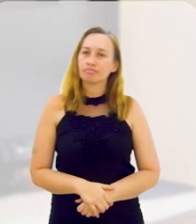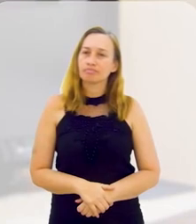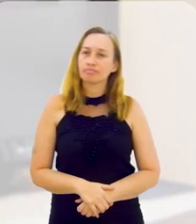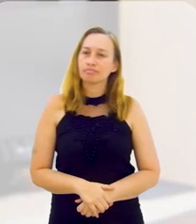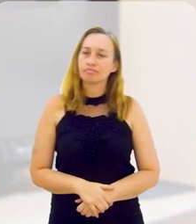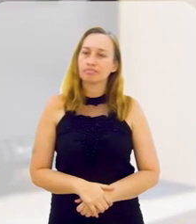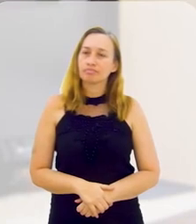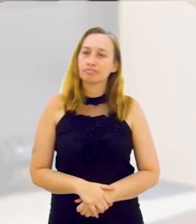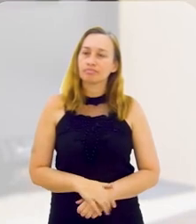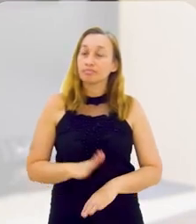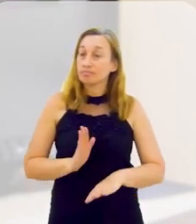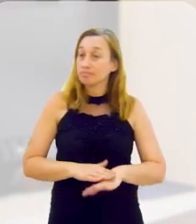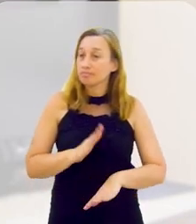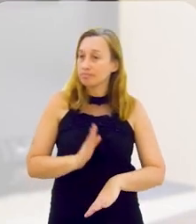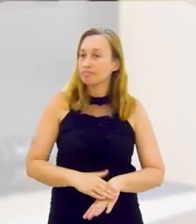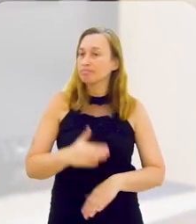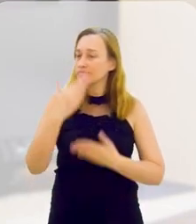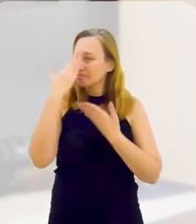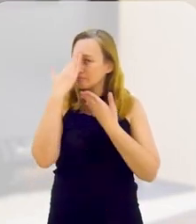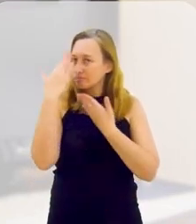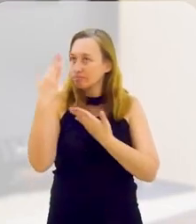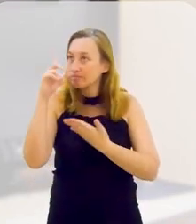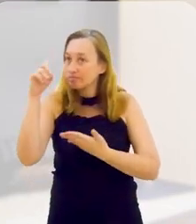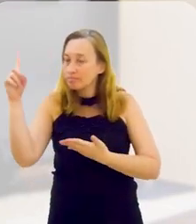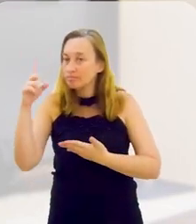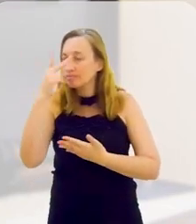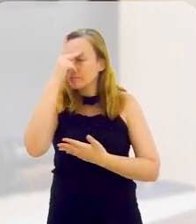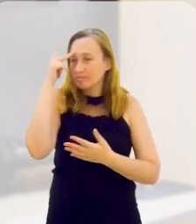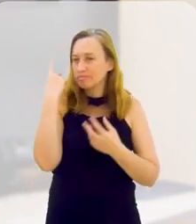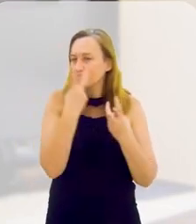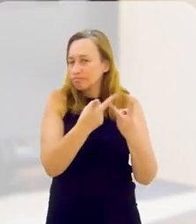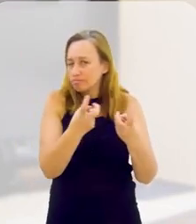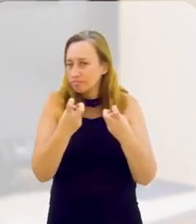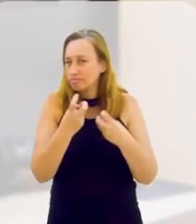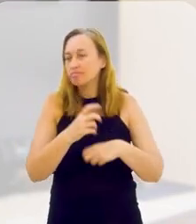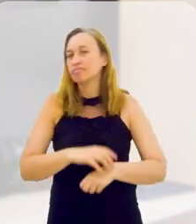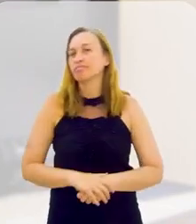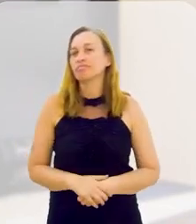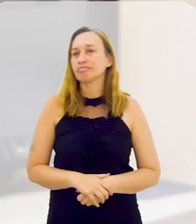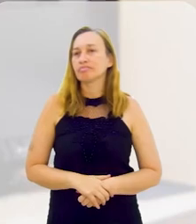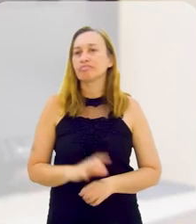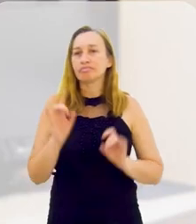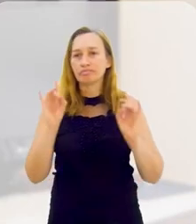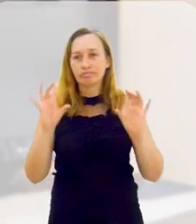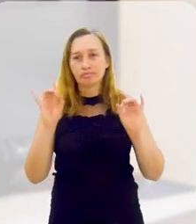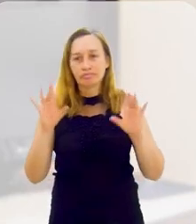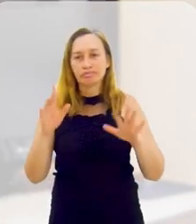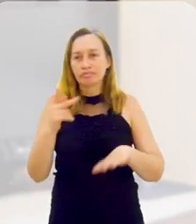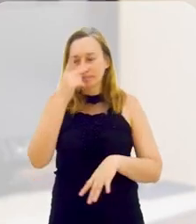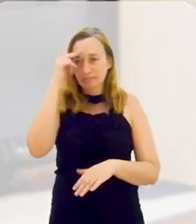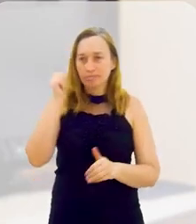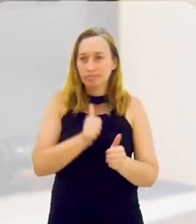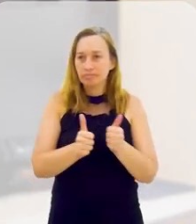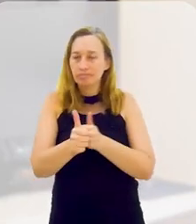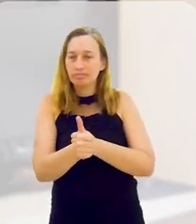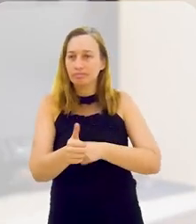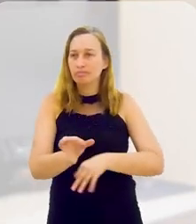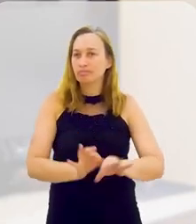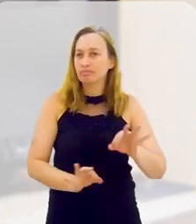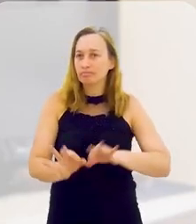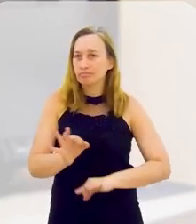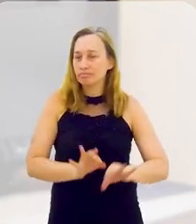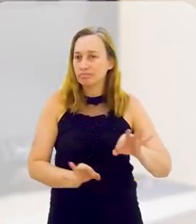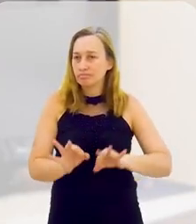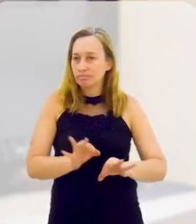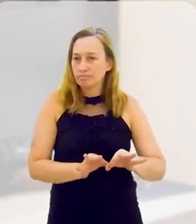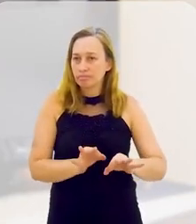Sim. importante, muito. E cada vez mais, graças a Deus, as pessoas têm percebido isso, especialmente as pessoas que estão à frente